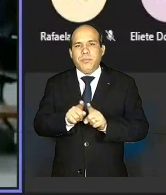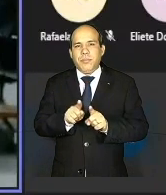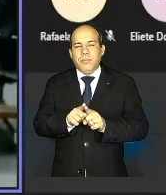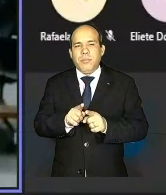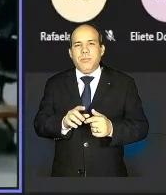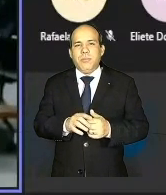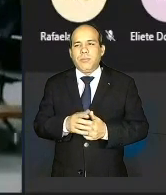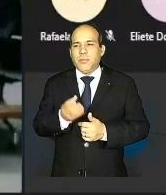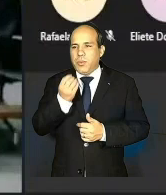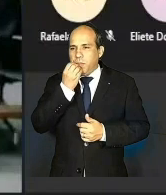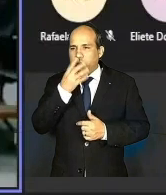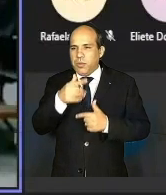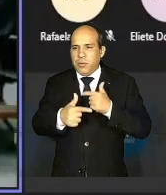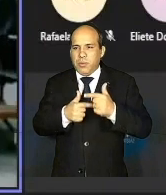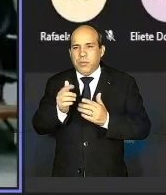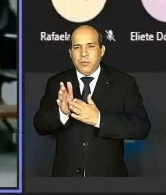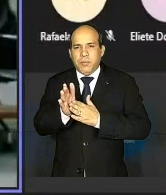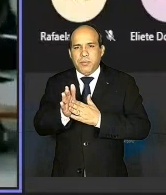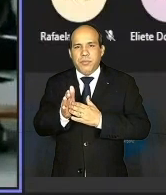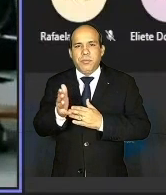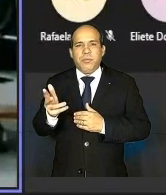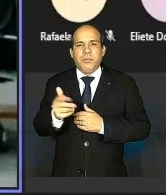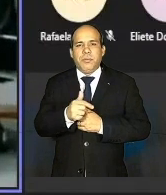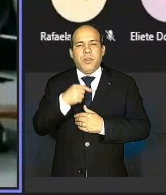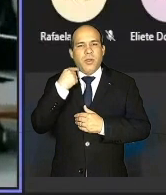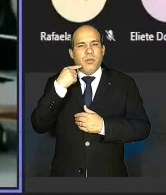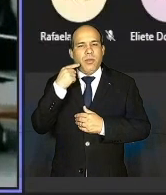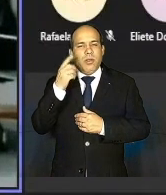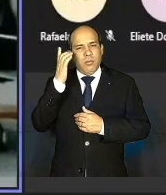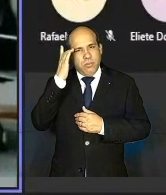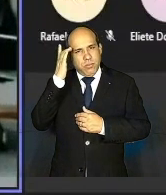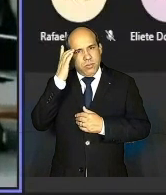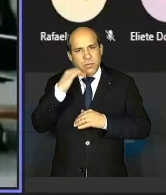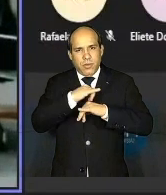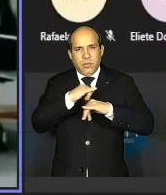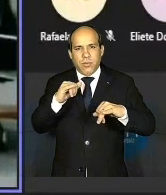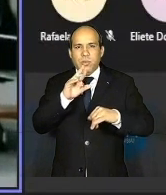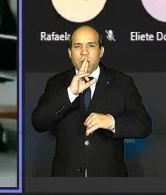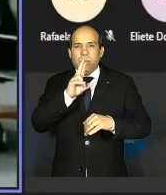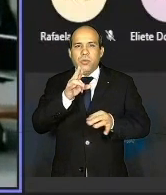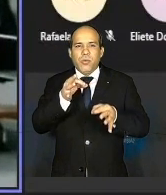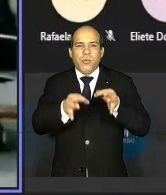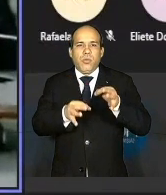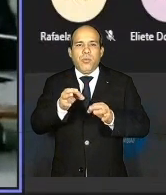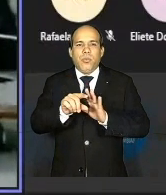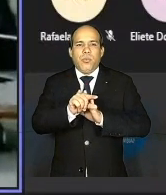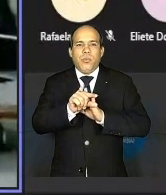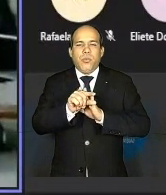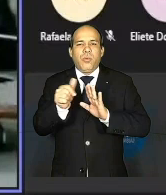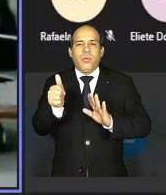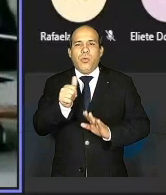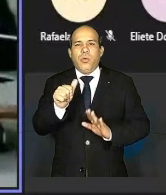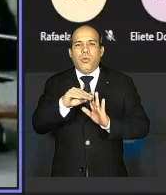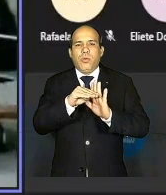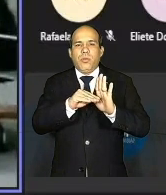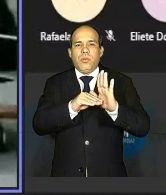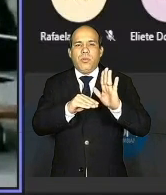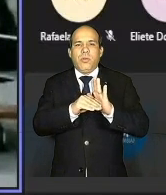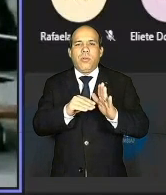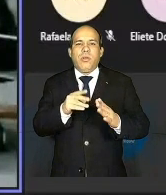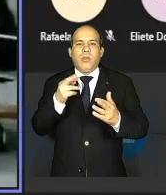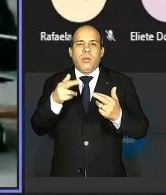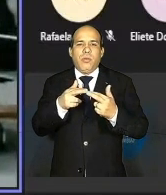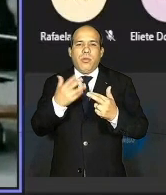relator, registrando e parabenizando o ilustre advogado pela sustentação oral. Anuncio o resultado do julgamento do item 11